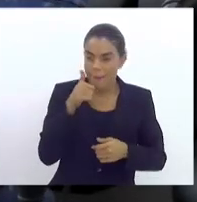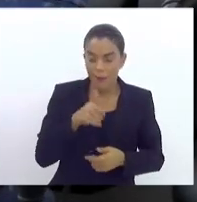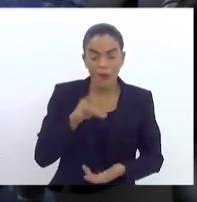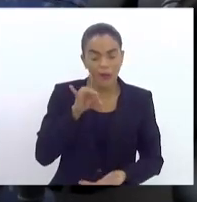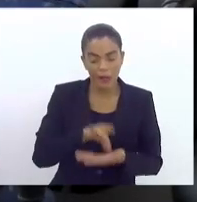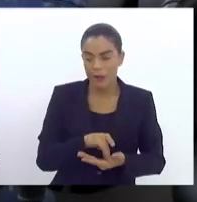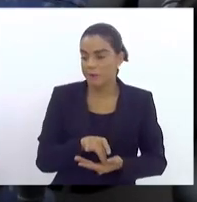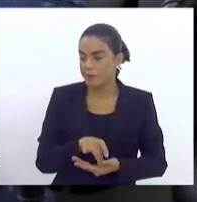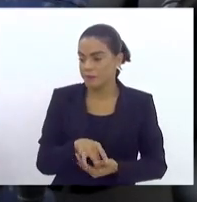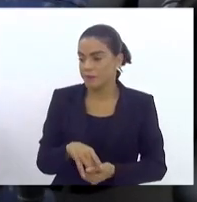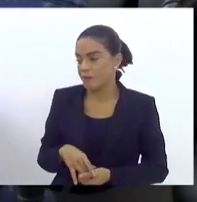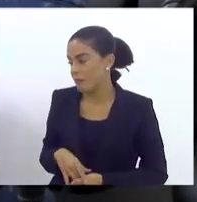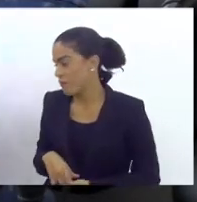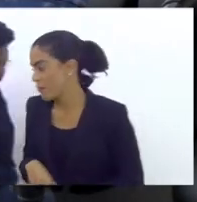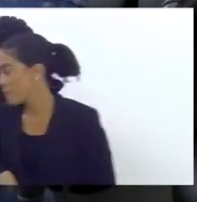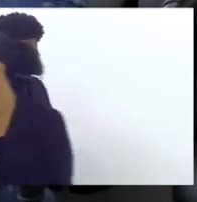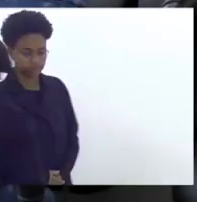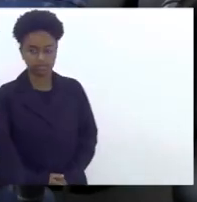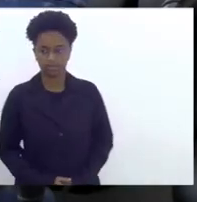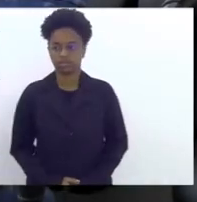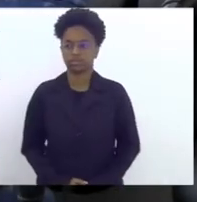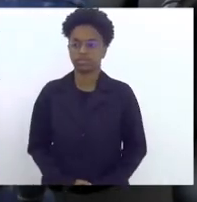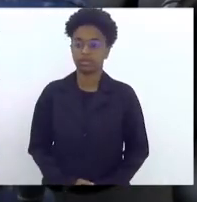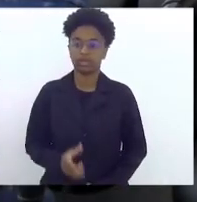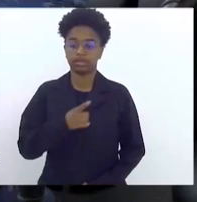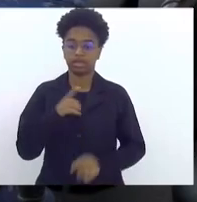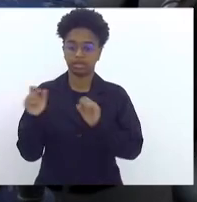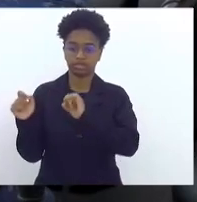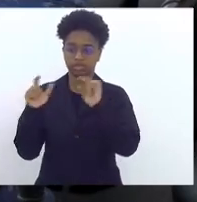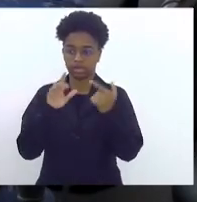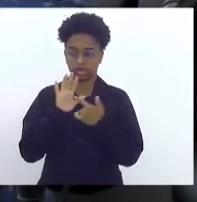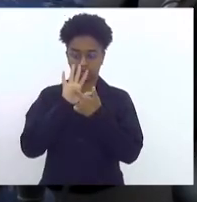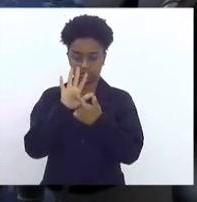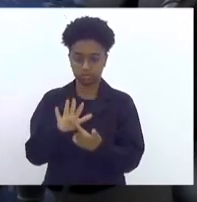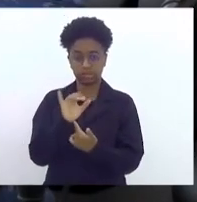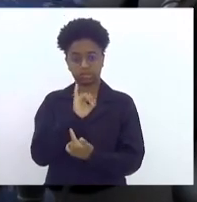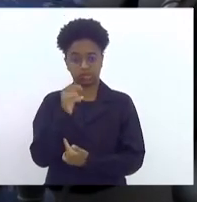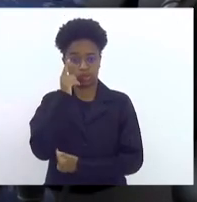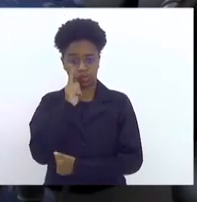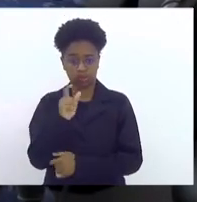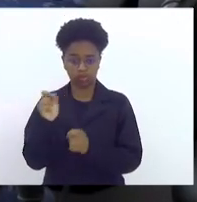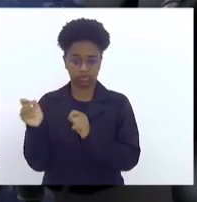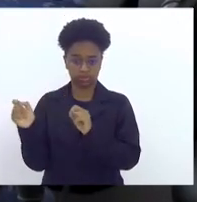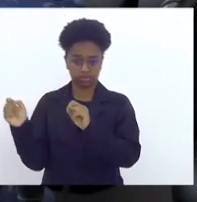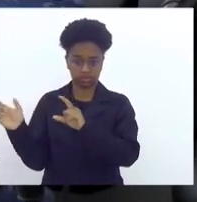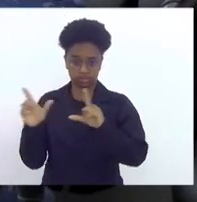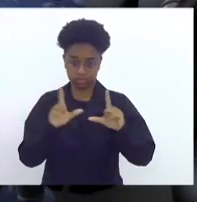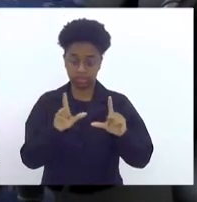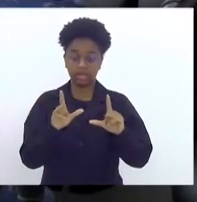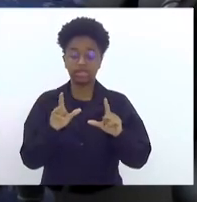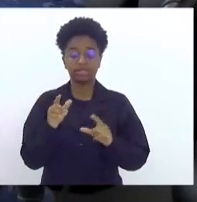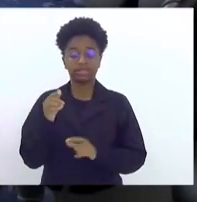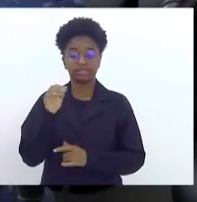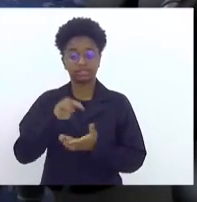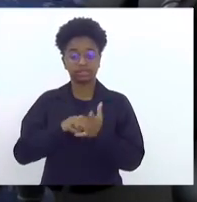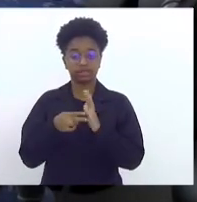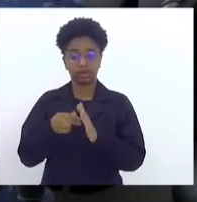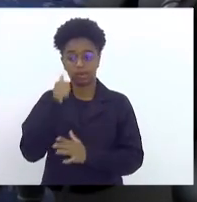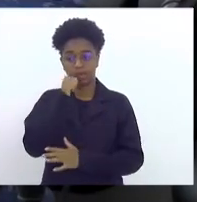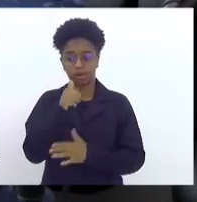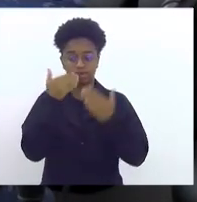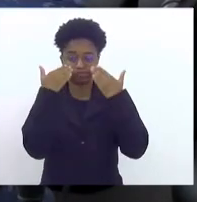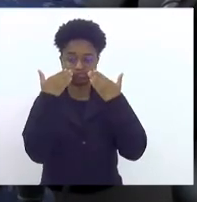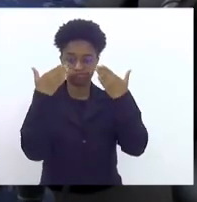realmente é a mulher no meu próximo slide se puder passar isso significa as mulheres elas estão expostas na internet